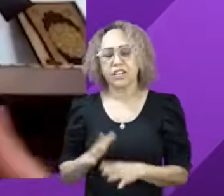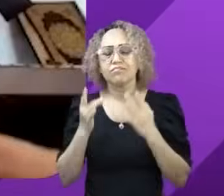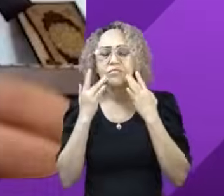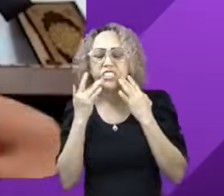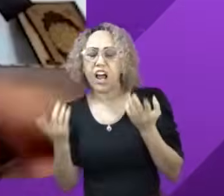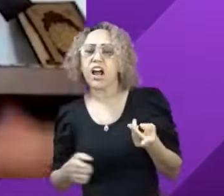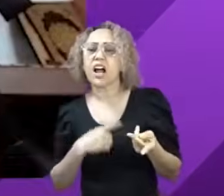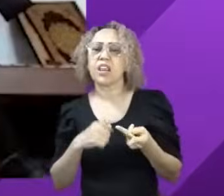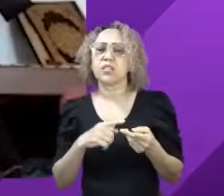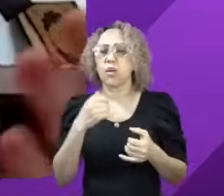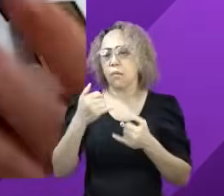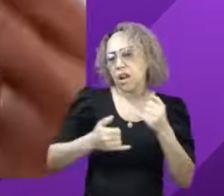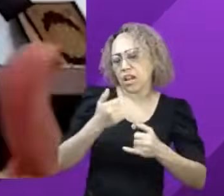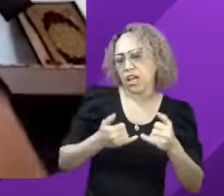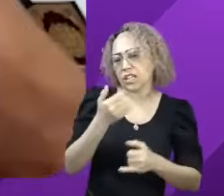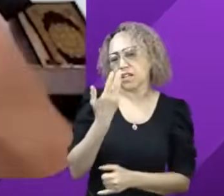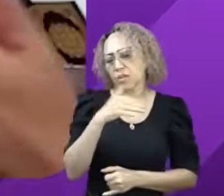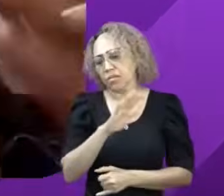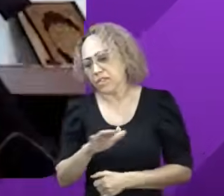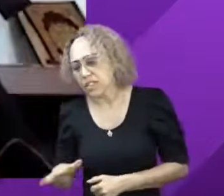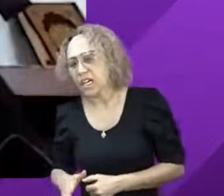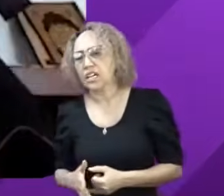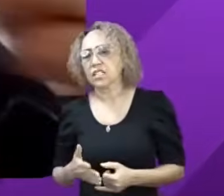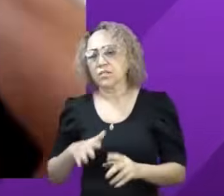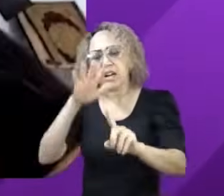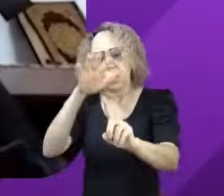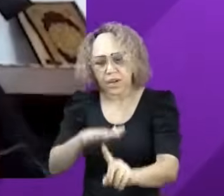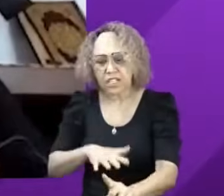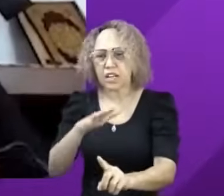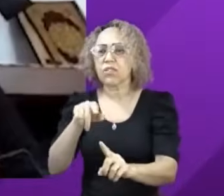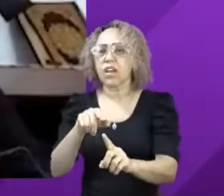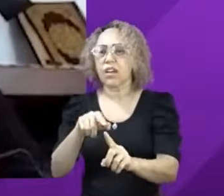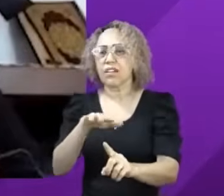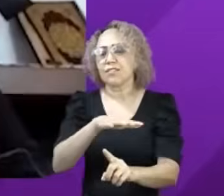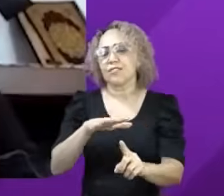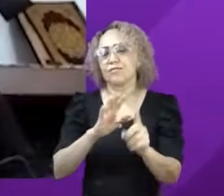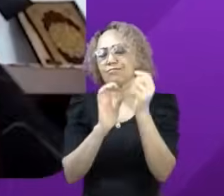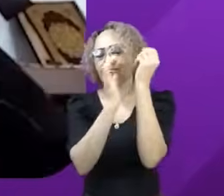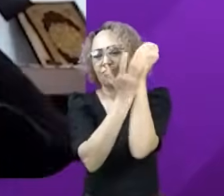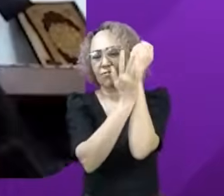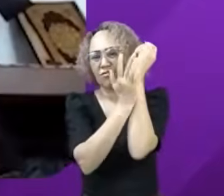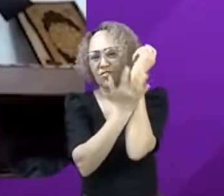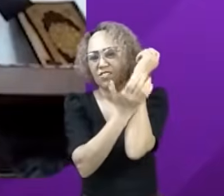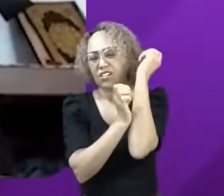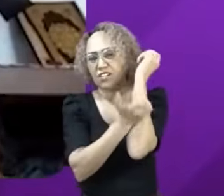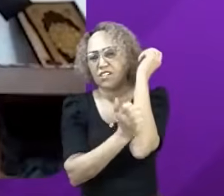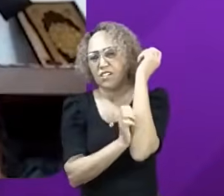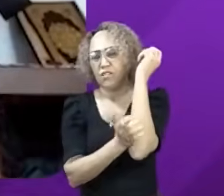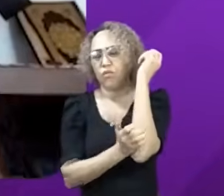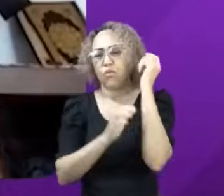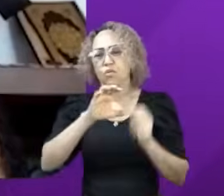brincadeiras infantis, tudo para homenagear o Cerrado, que é o lugar onde a gente vive. Então, inclusive, estão